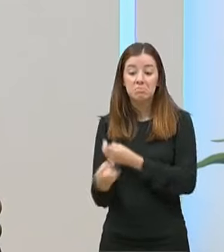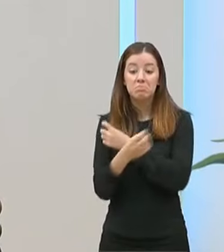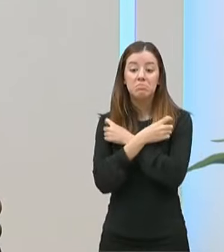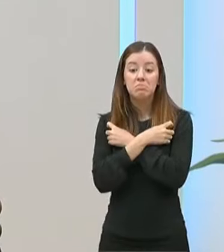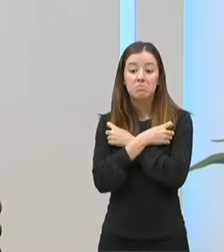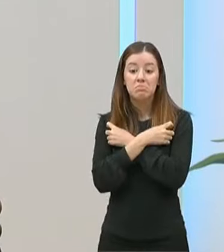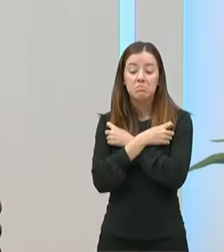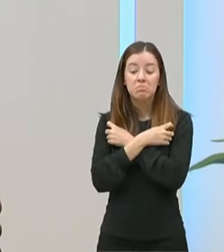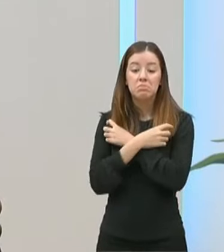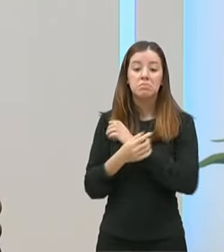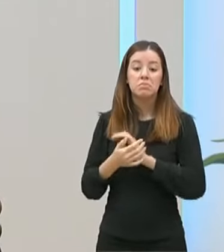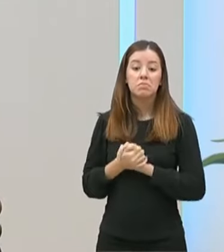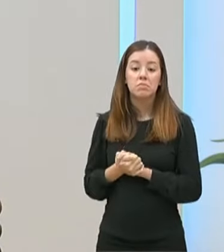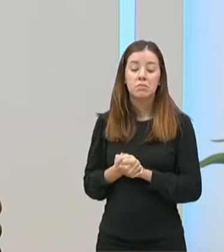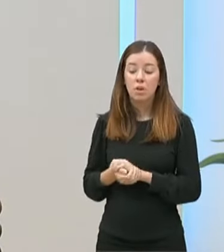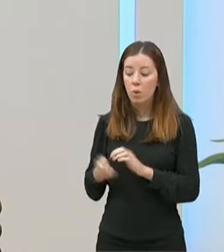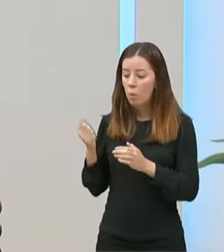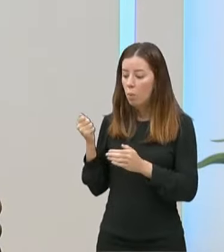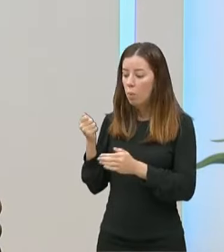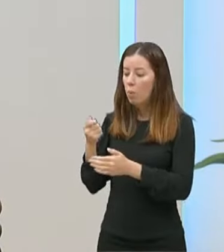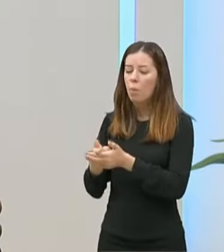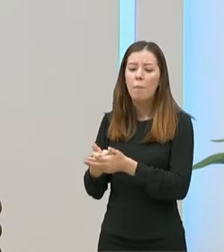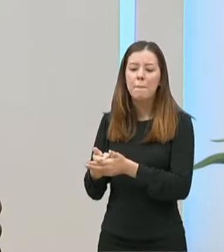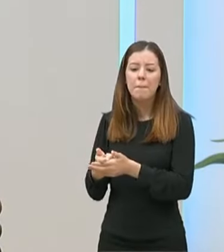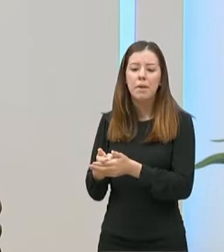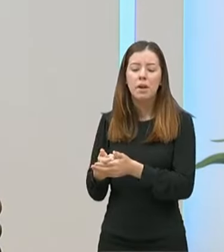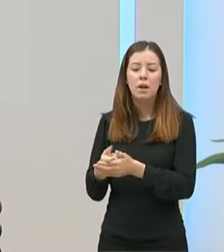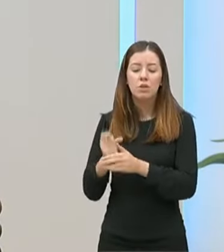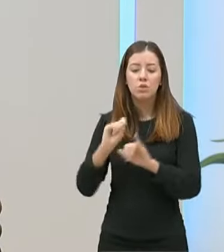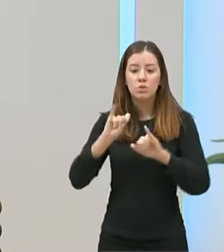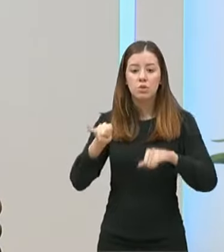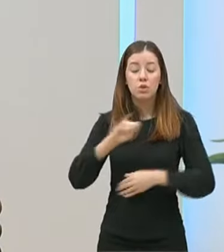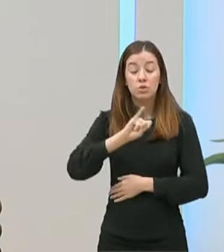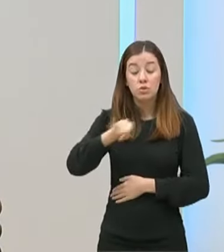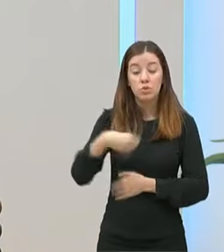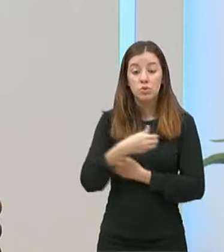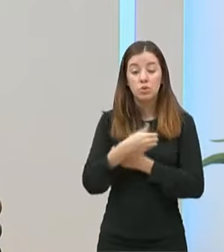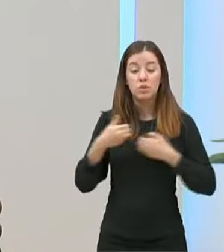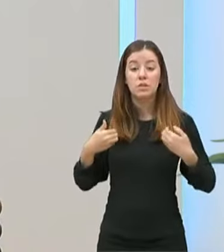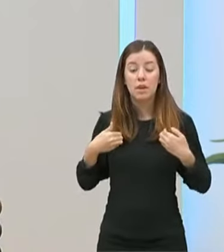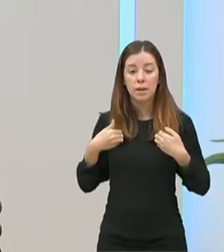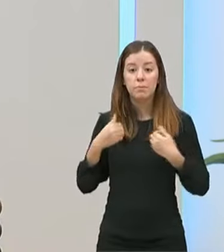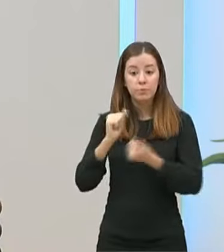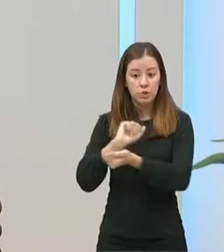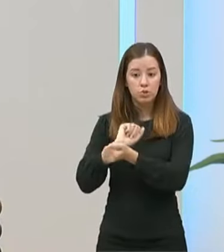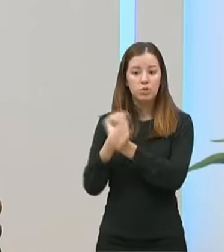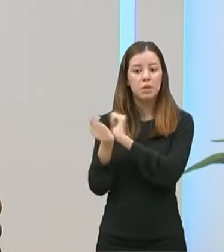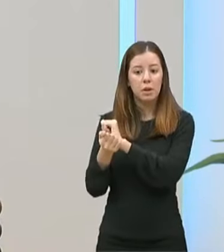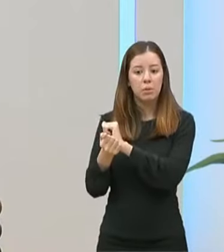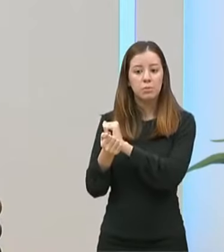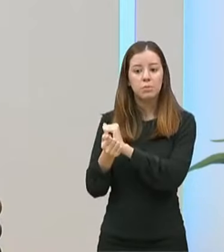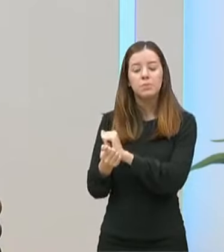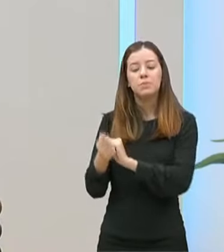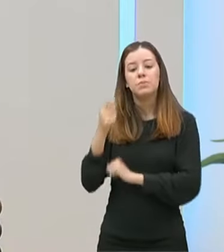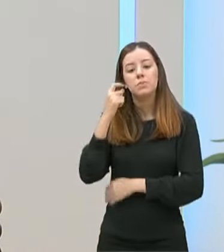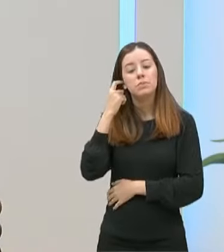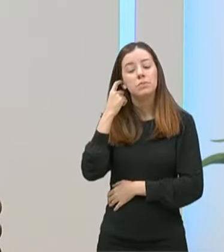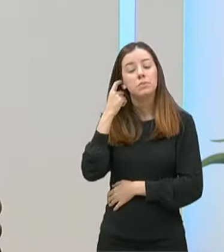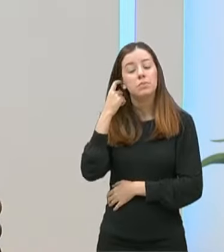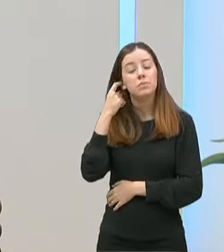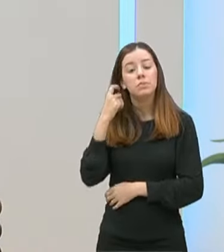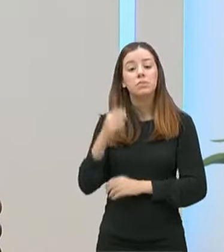compra José da mão dos ismaelitas. Mas o versículo 2 do capítulo 39